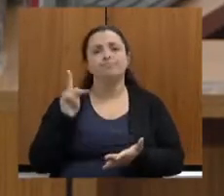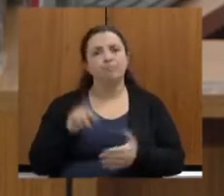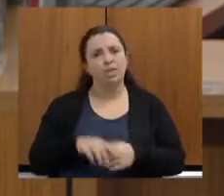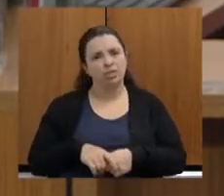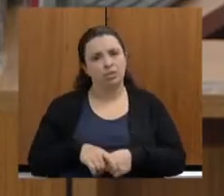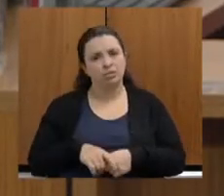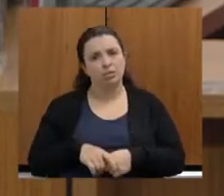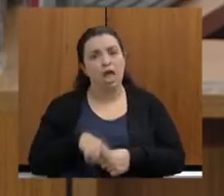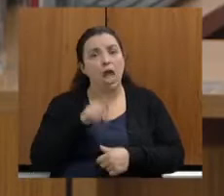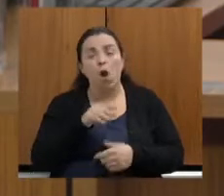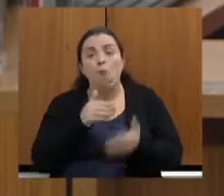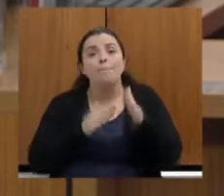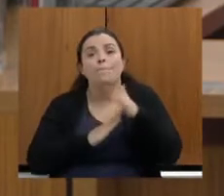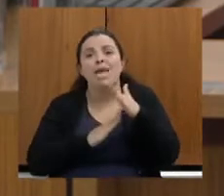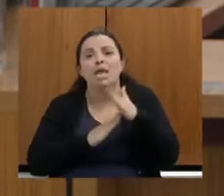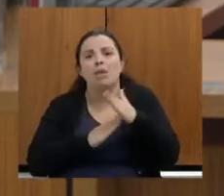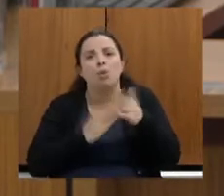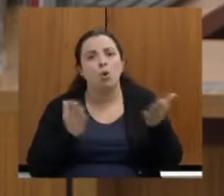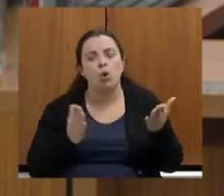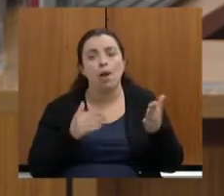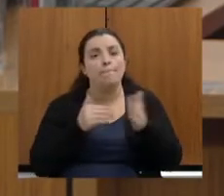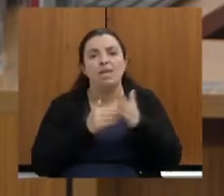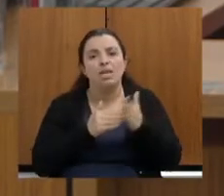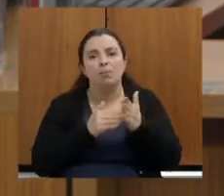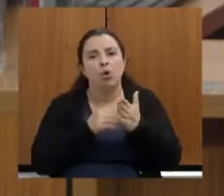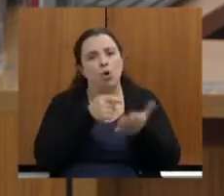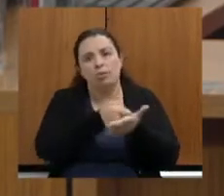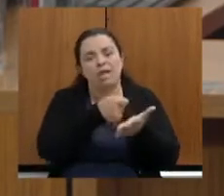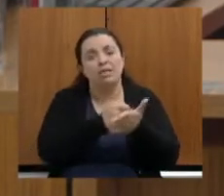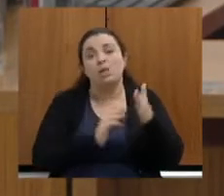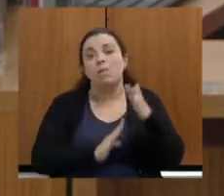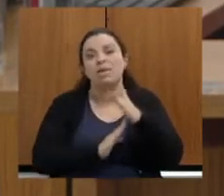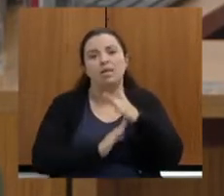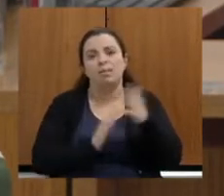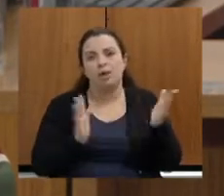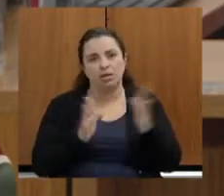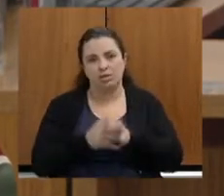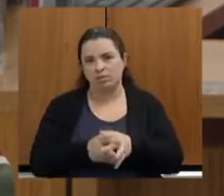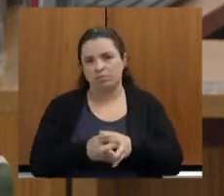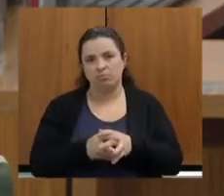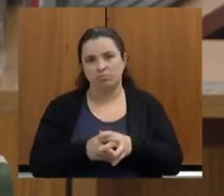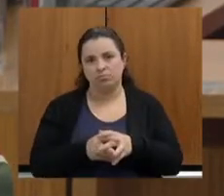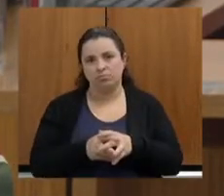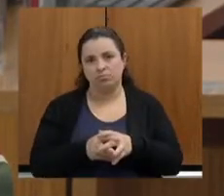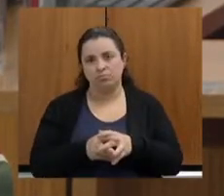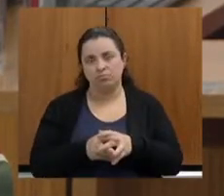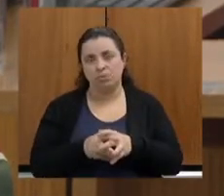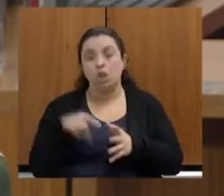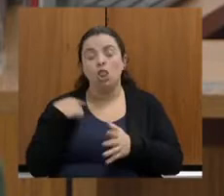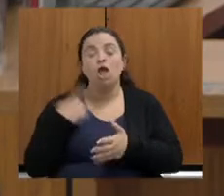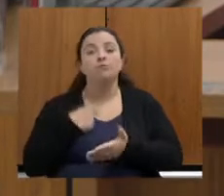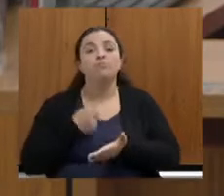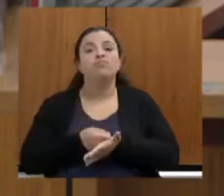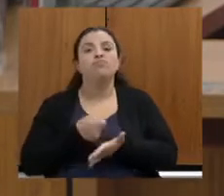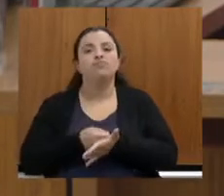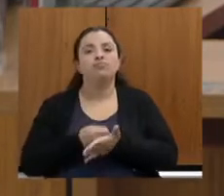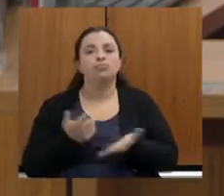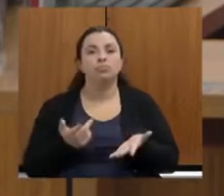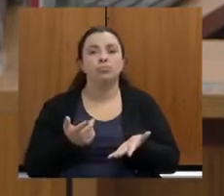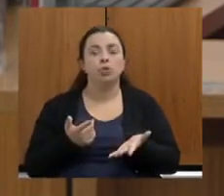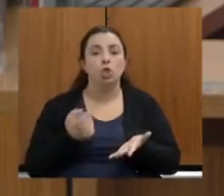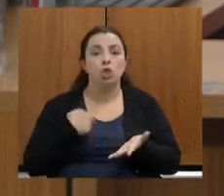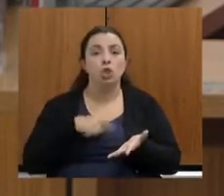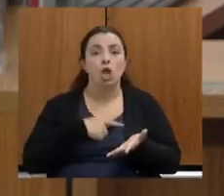é o mínimo que pode fazer se não acha Rodrigo acho que o mínimo que se pode fazer reclamar